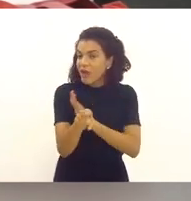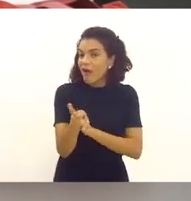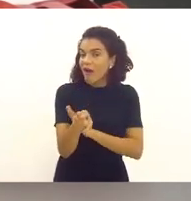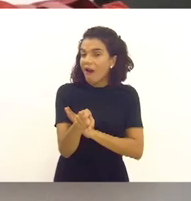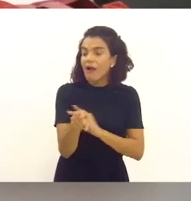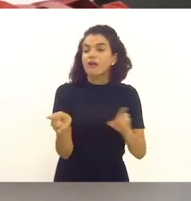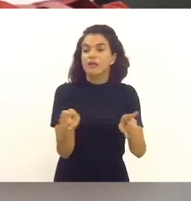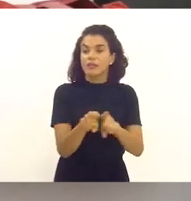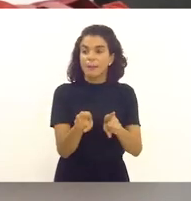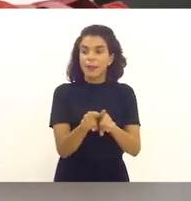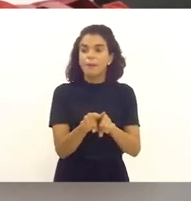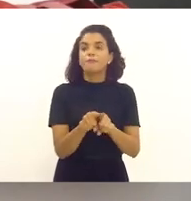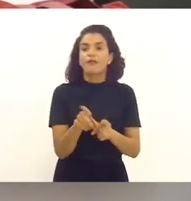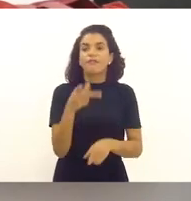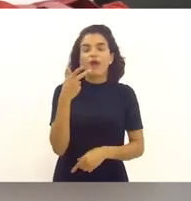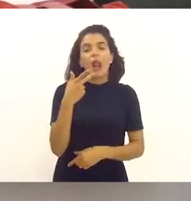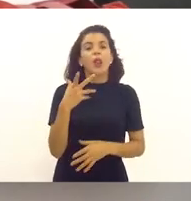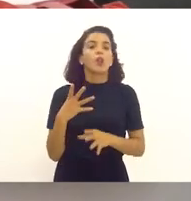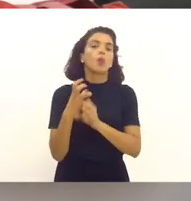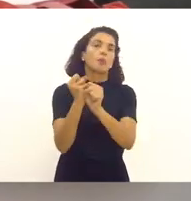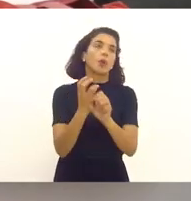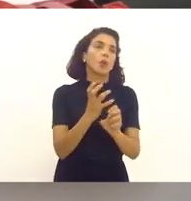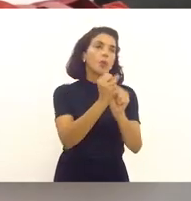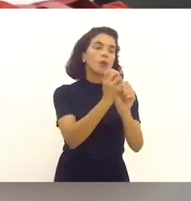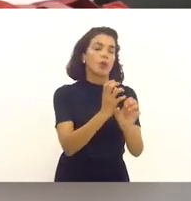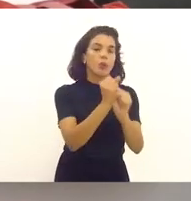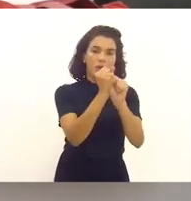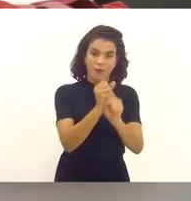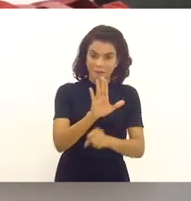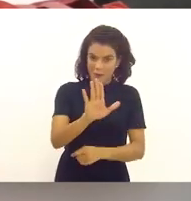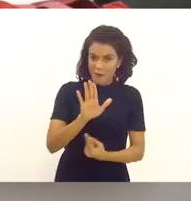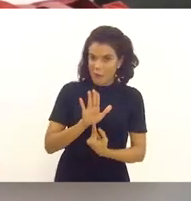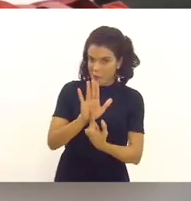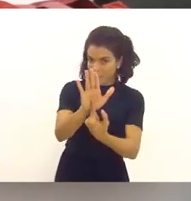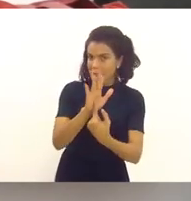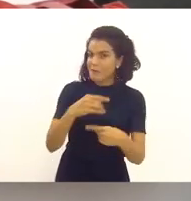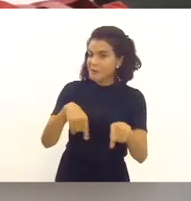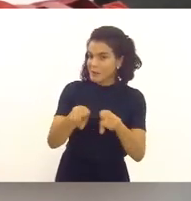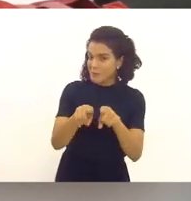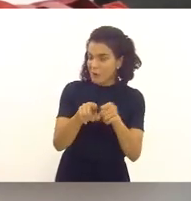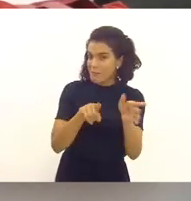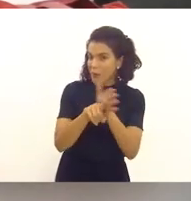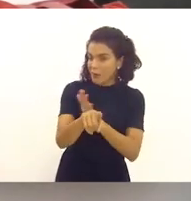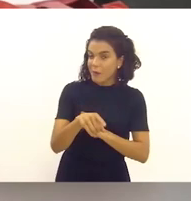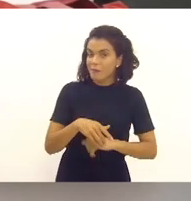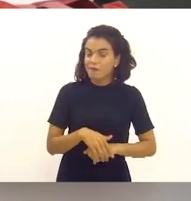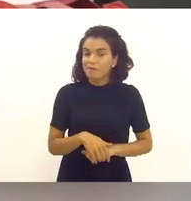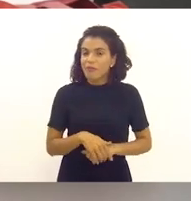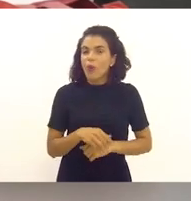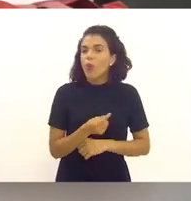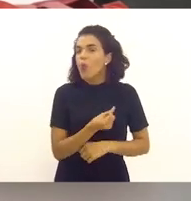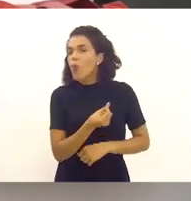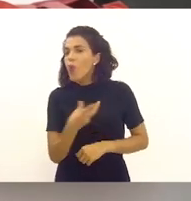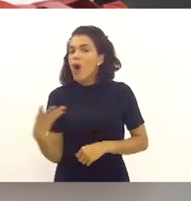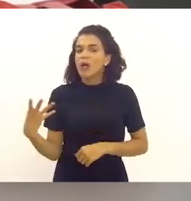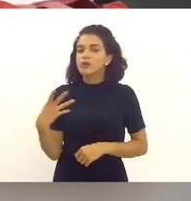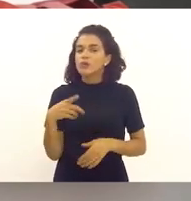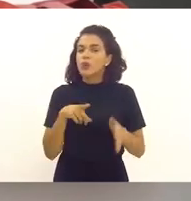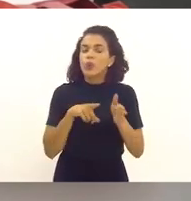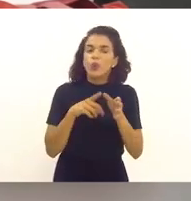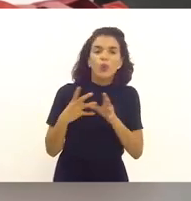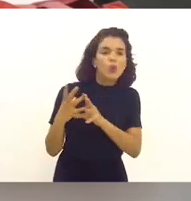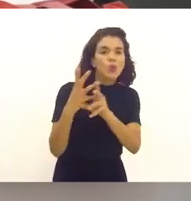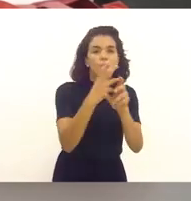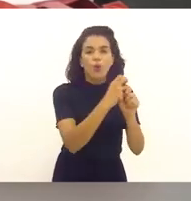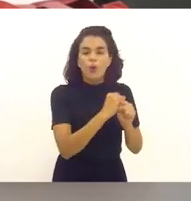e assim muito se fala em números né então eu quero deixar uma outras outras perguntas aqui é quais são os números dos inquéritos